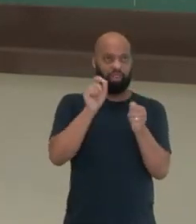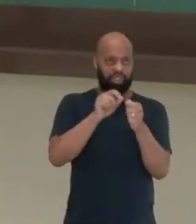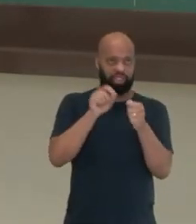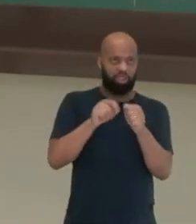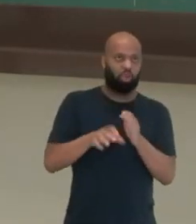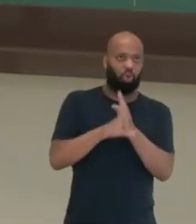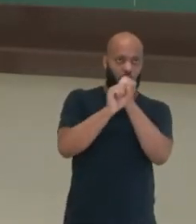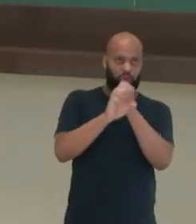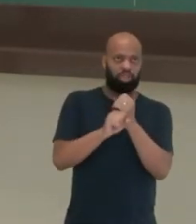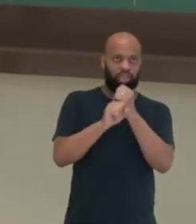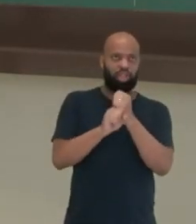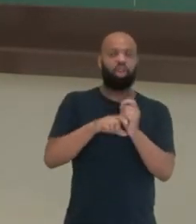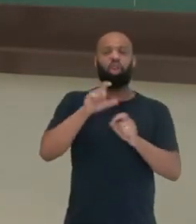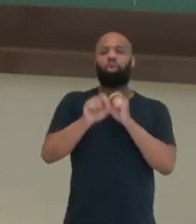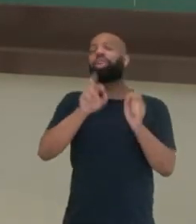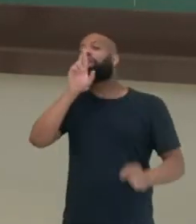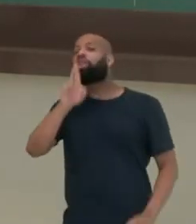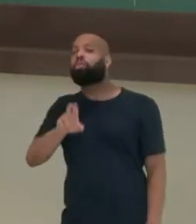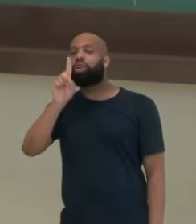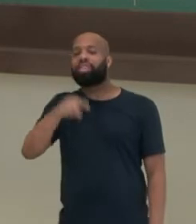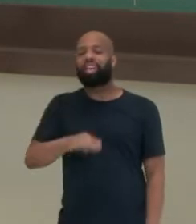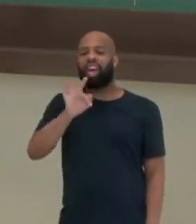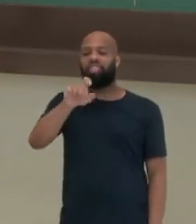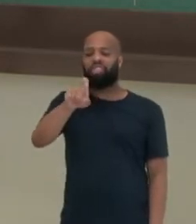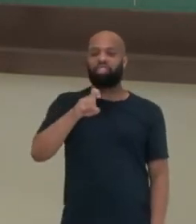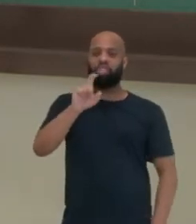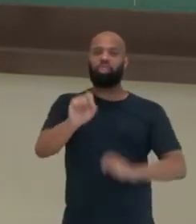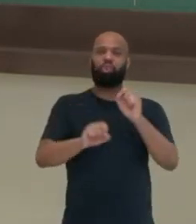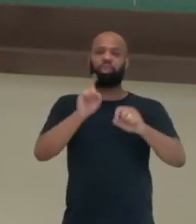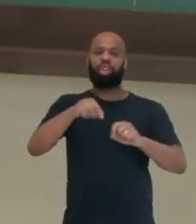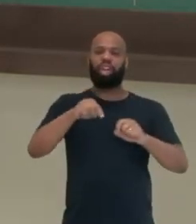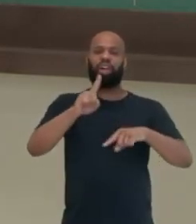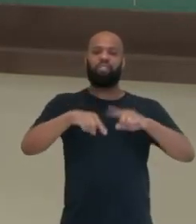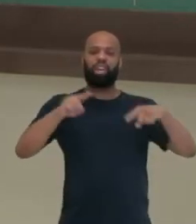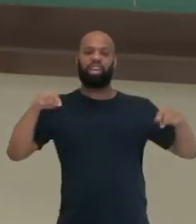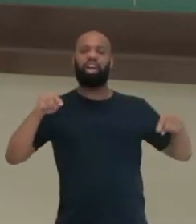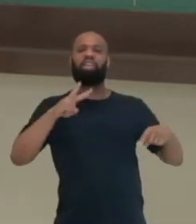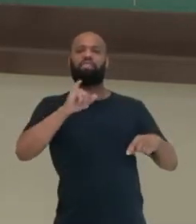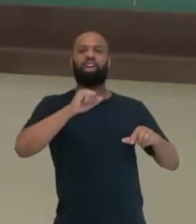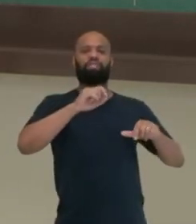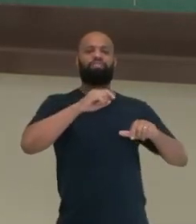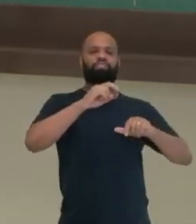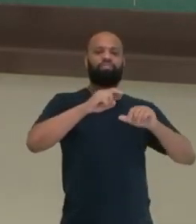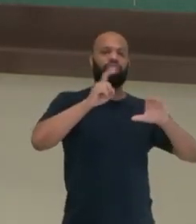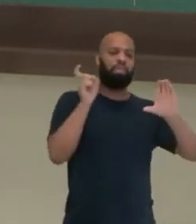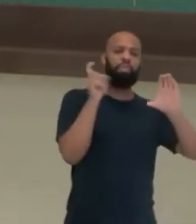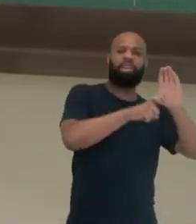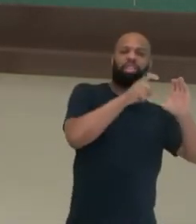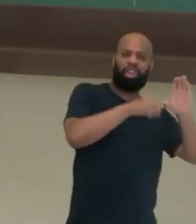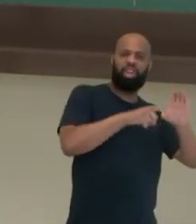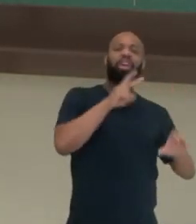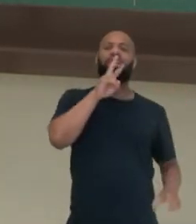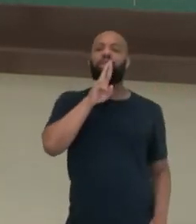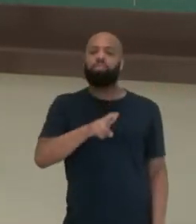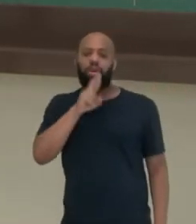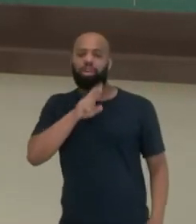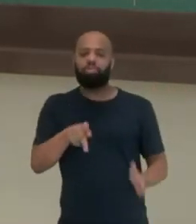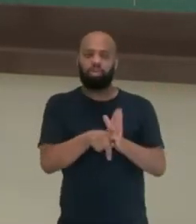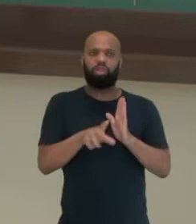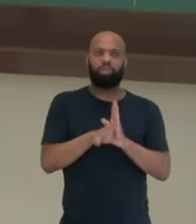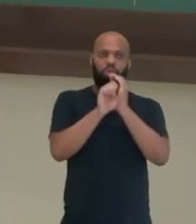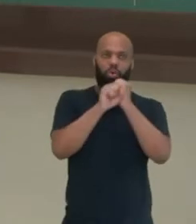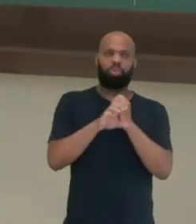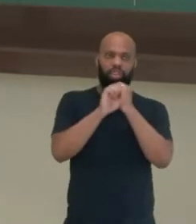aqui, o que sai é o f de x, é a variável dependente, é o resultado da conta. Aqui eu tenho aqui eu tenho